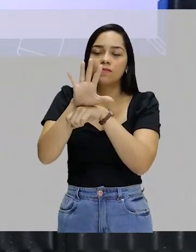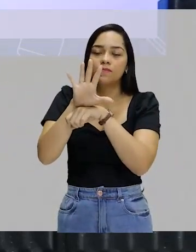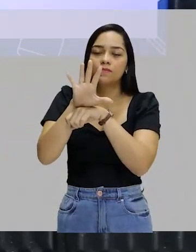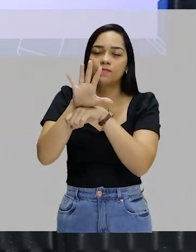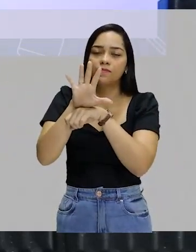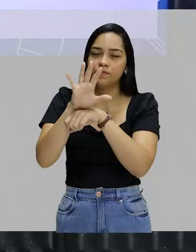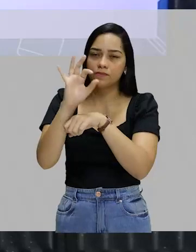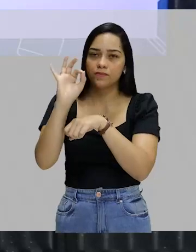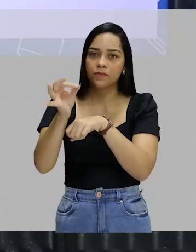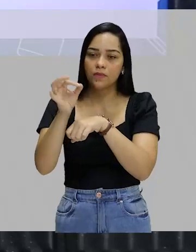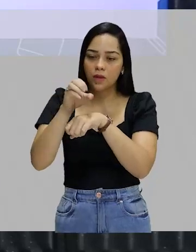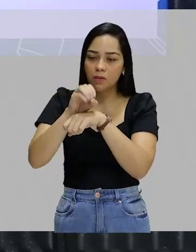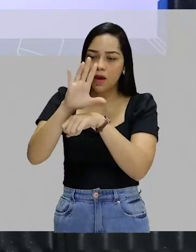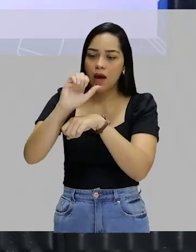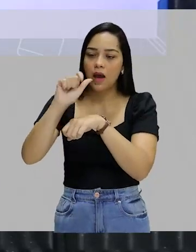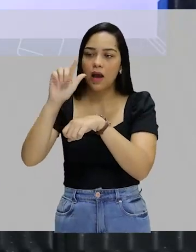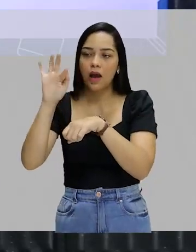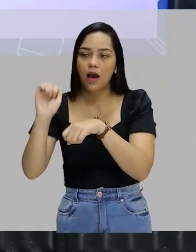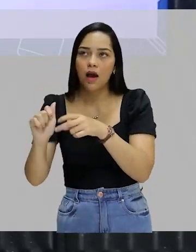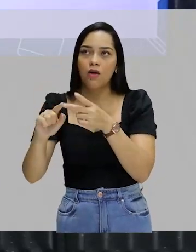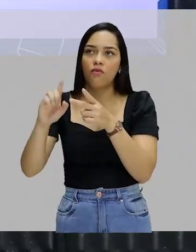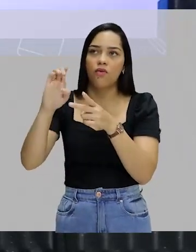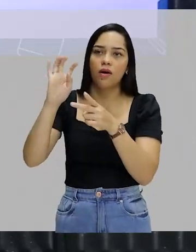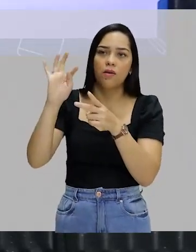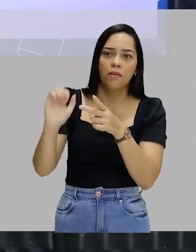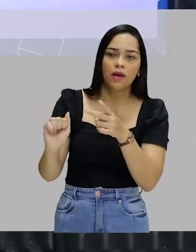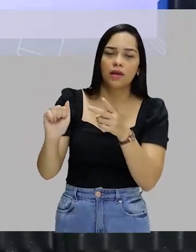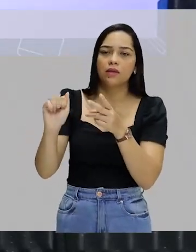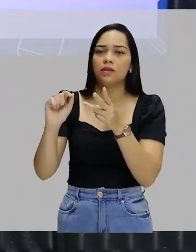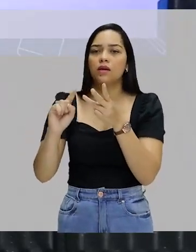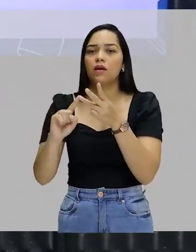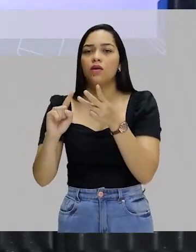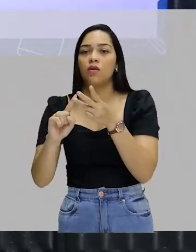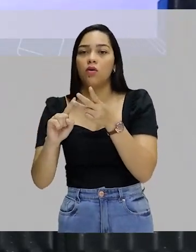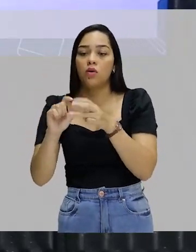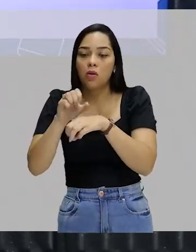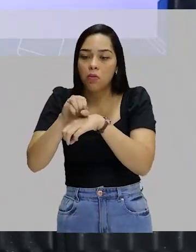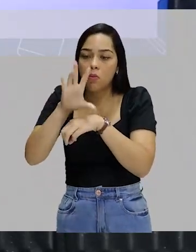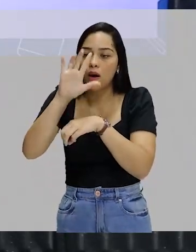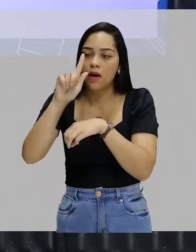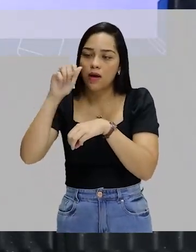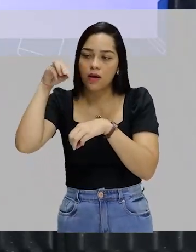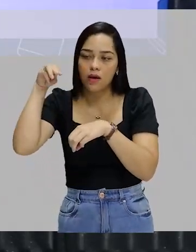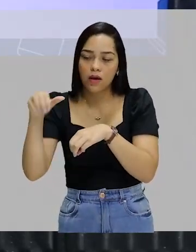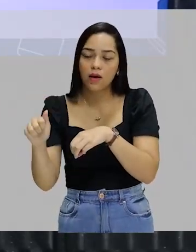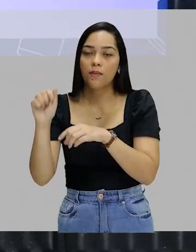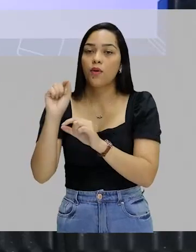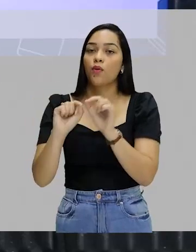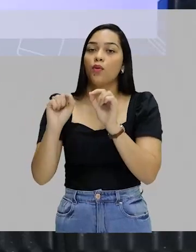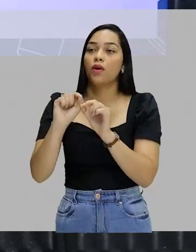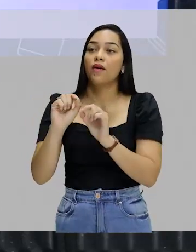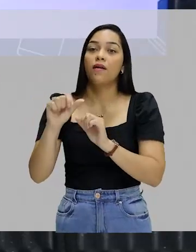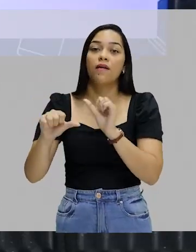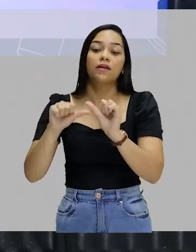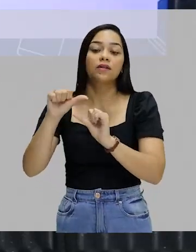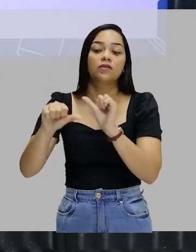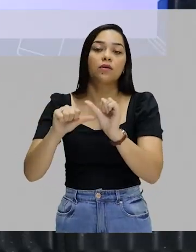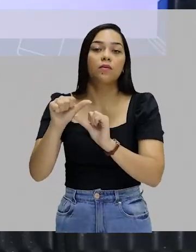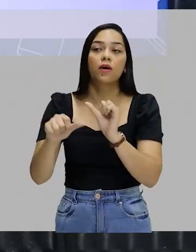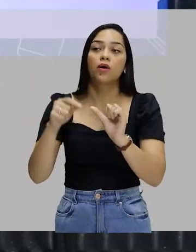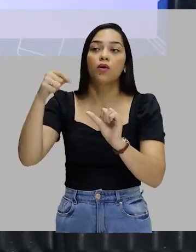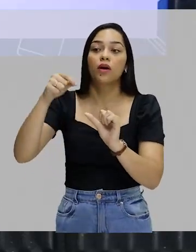partículas, certo? Partícula alfa, partícula beta, ou a radiação gama, o elemento ele vai se transformar